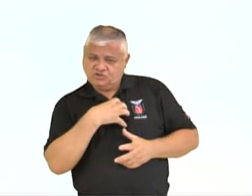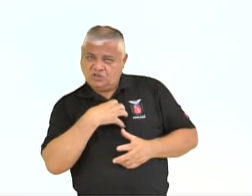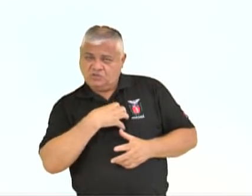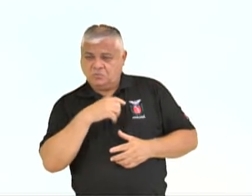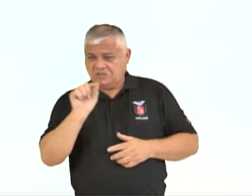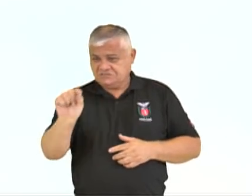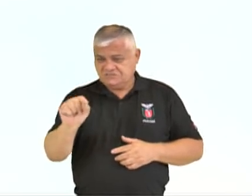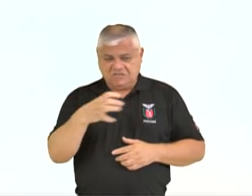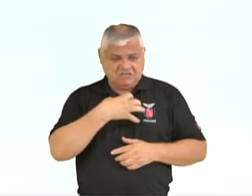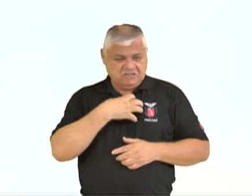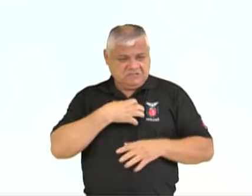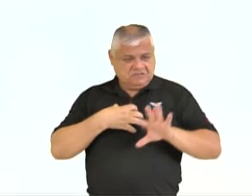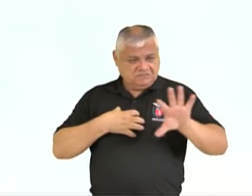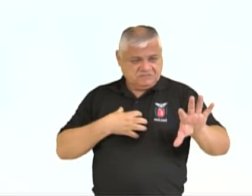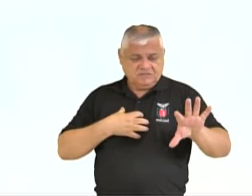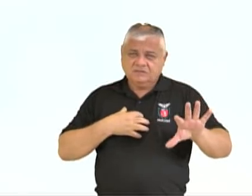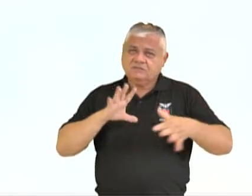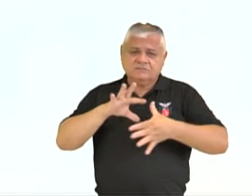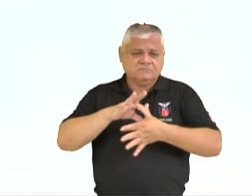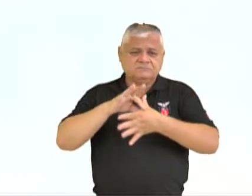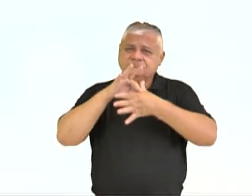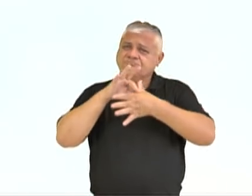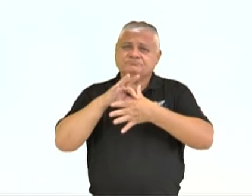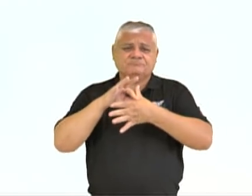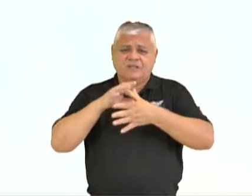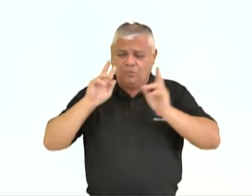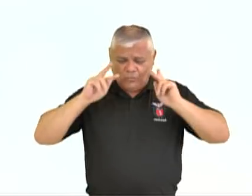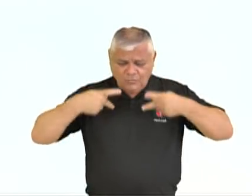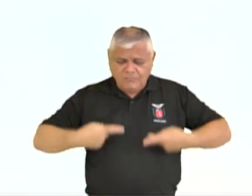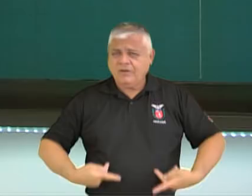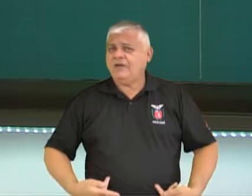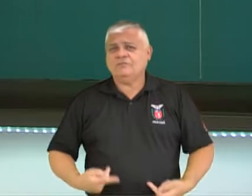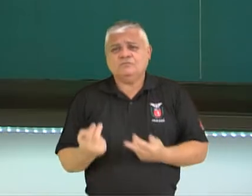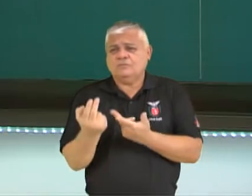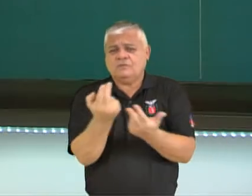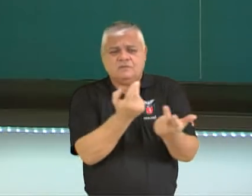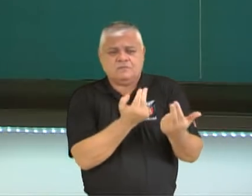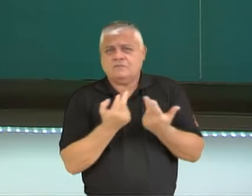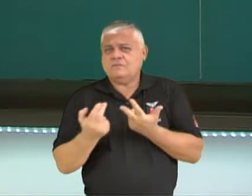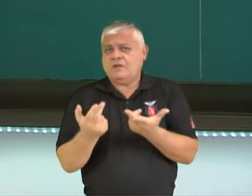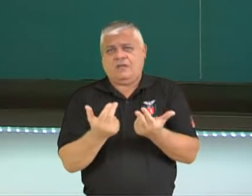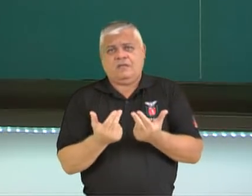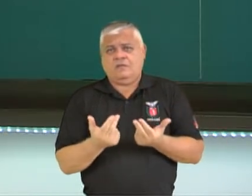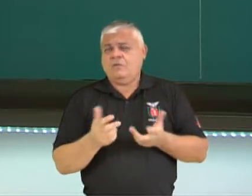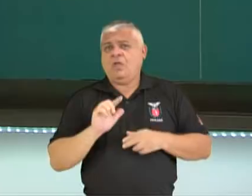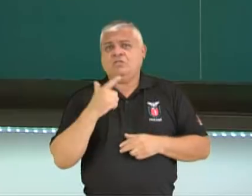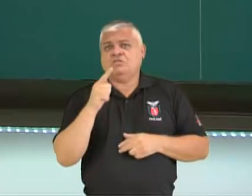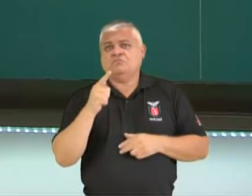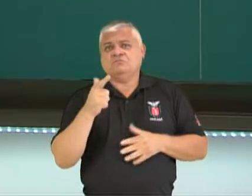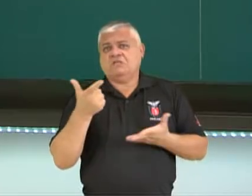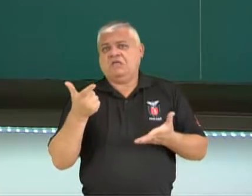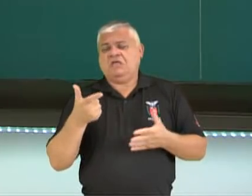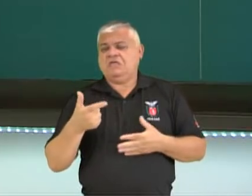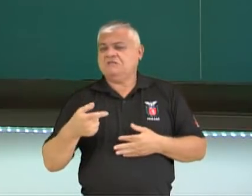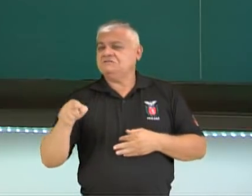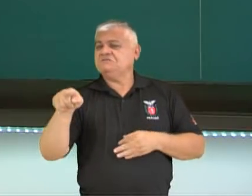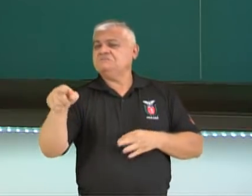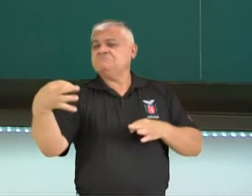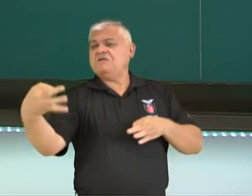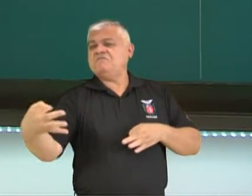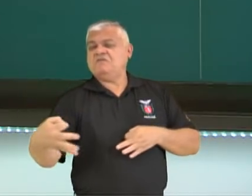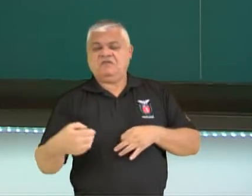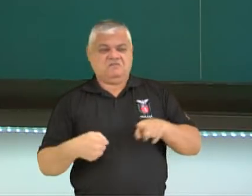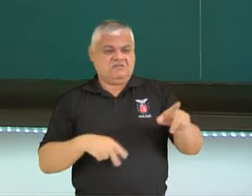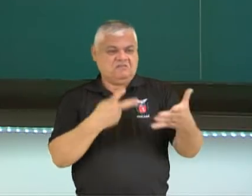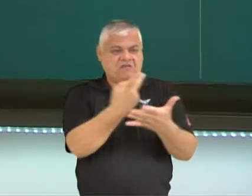assado, todos são humanos, todos são gente. Ou seja, não tem, porque tem que ser desse jeito ou tem que ser